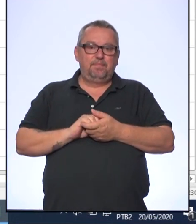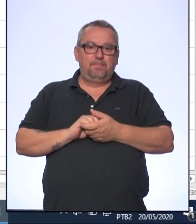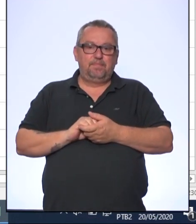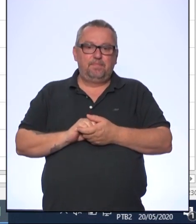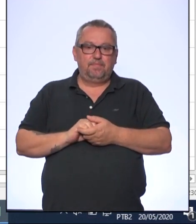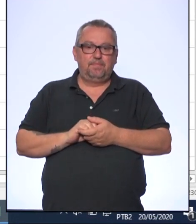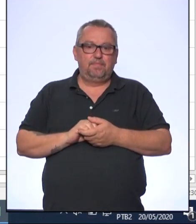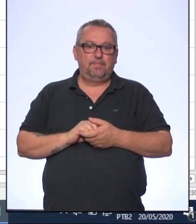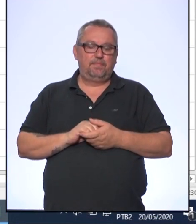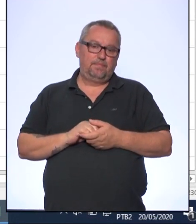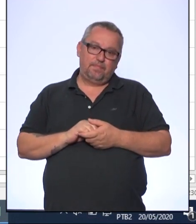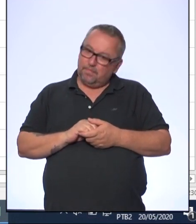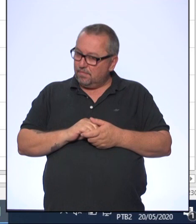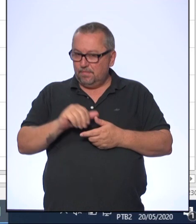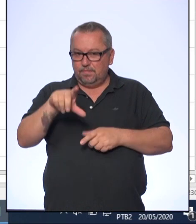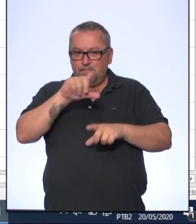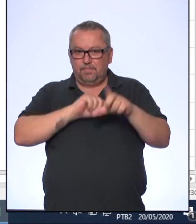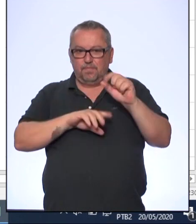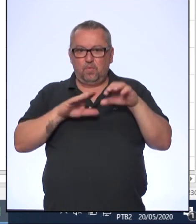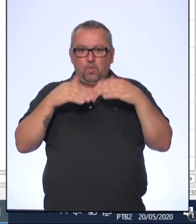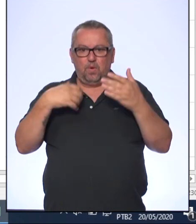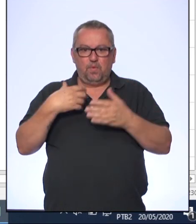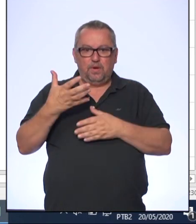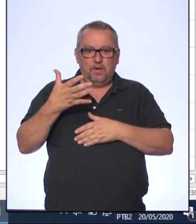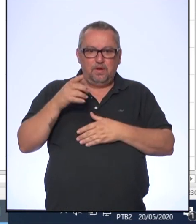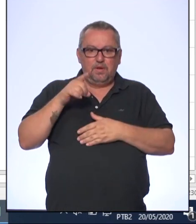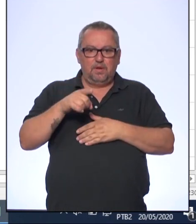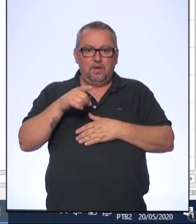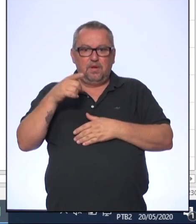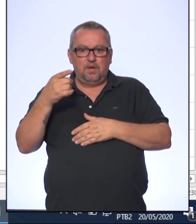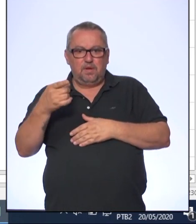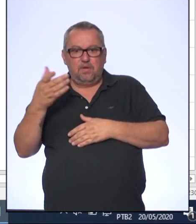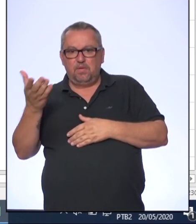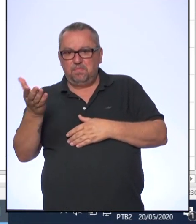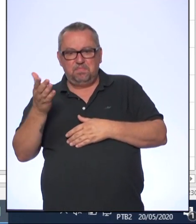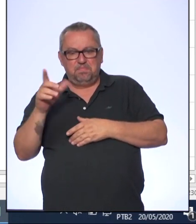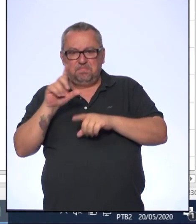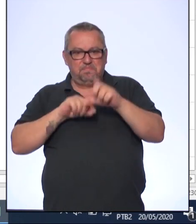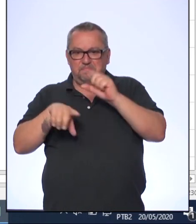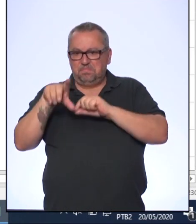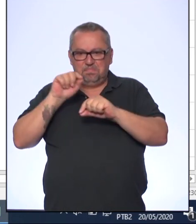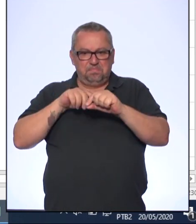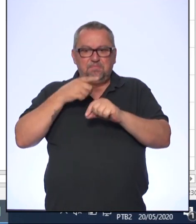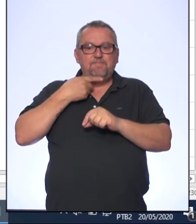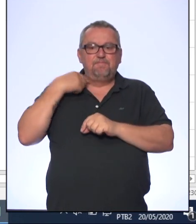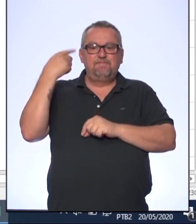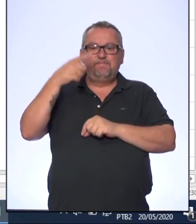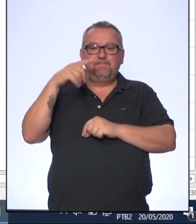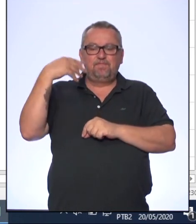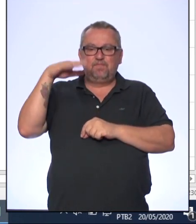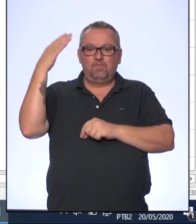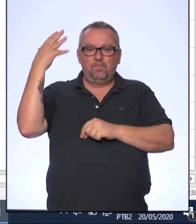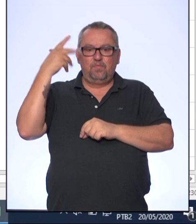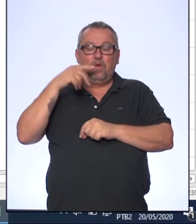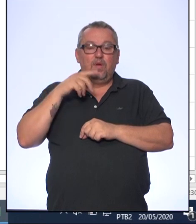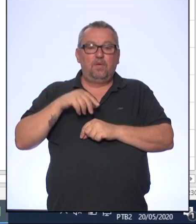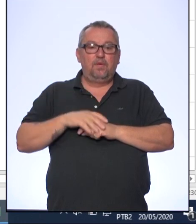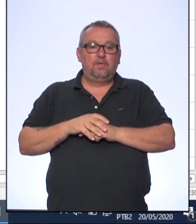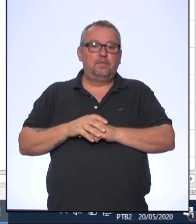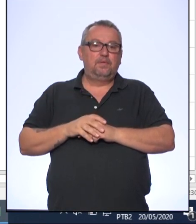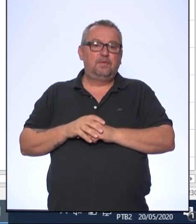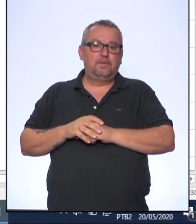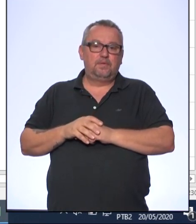Eu clico, eu seleciono qual que eu quiser, ó. Poderia selecionar esse ou aquele. Eu vou selecionar o primeiro só para vocês